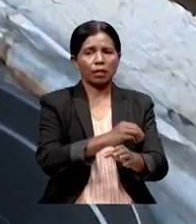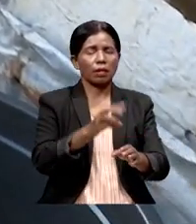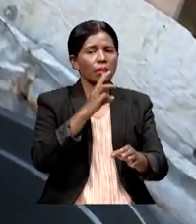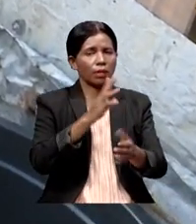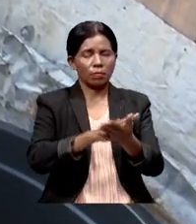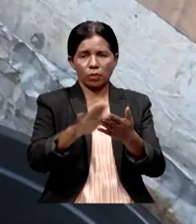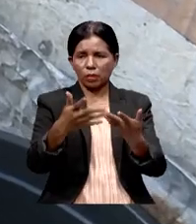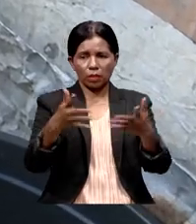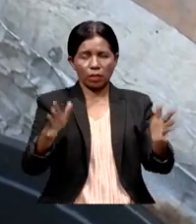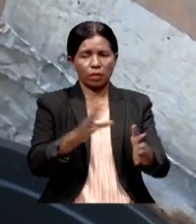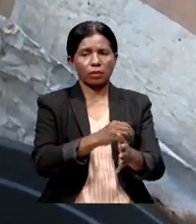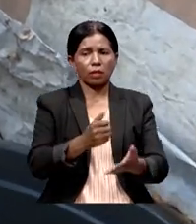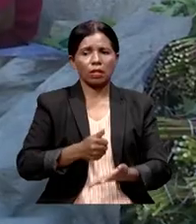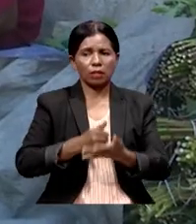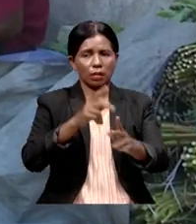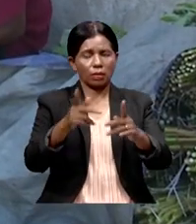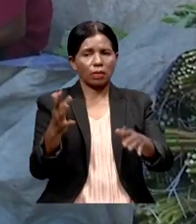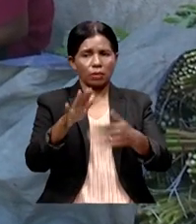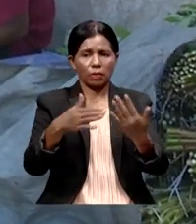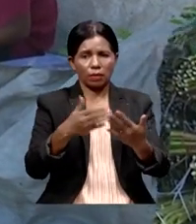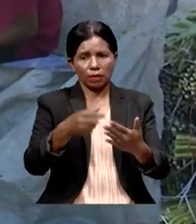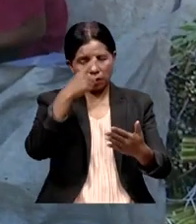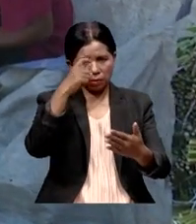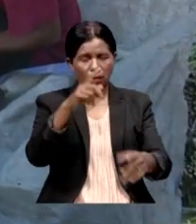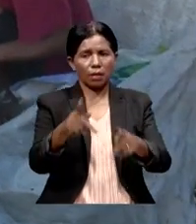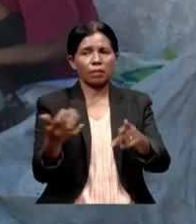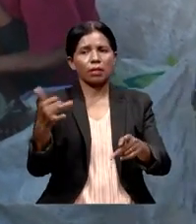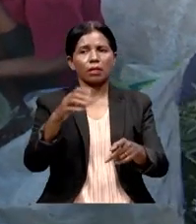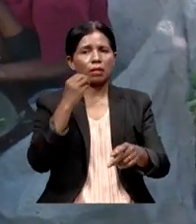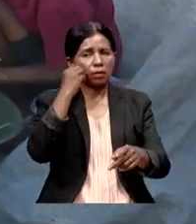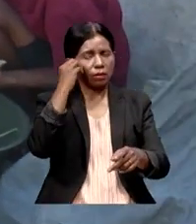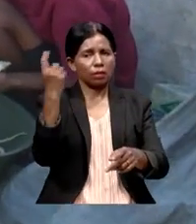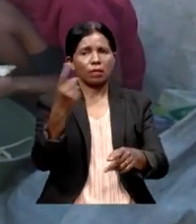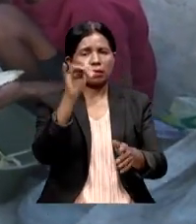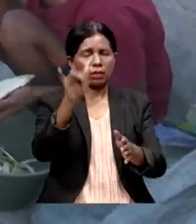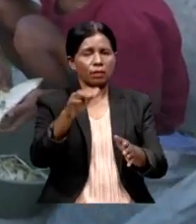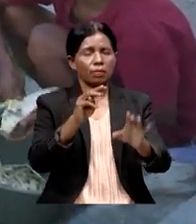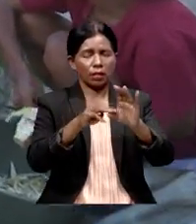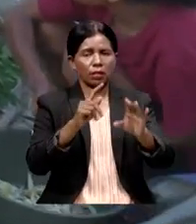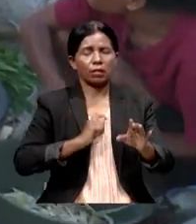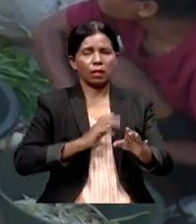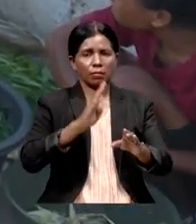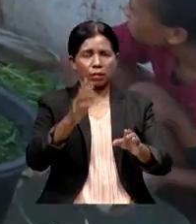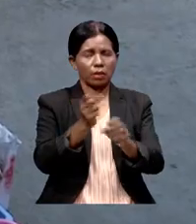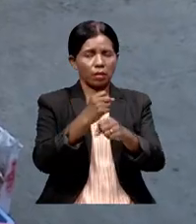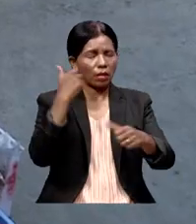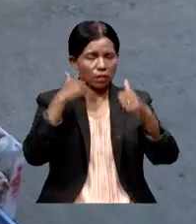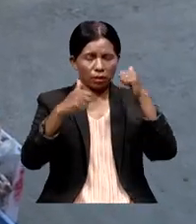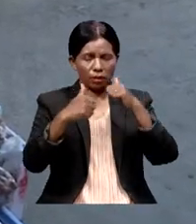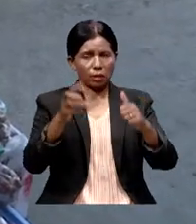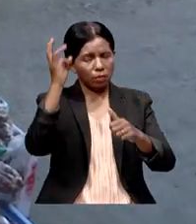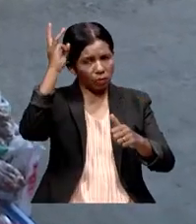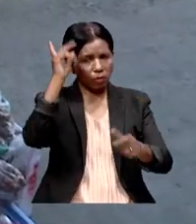bemos laia, ou de facilita vendedor sira. Também vendedor sira ne behela permanente e mercado tebesi, ou de halau tevida negócio,